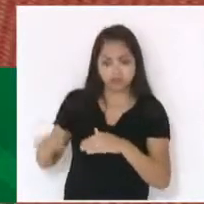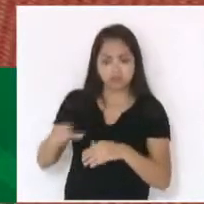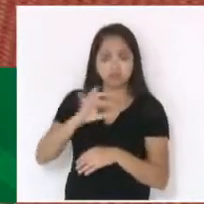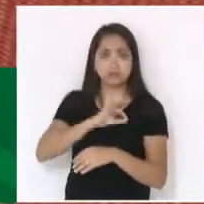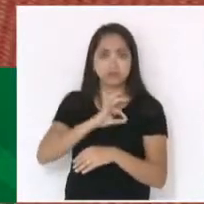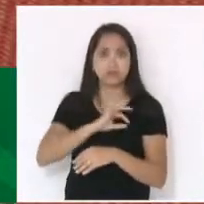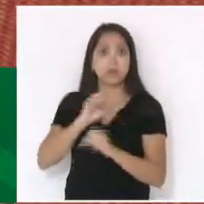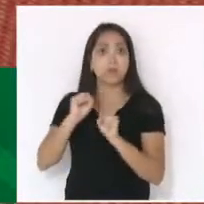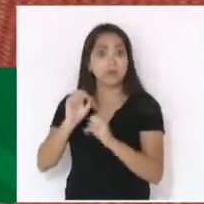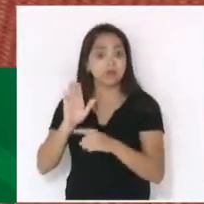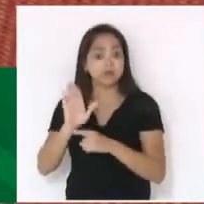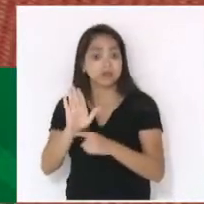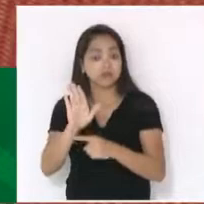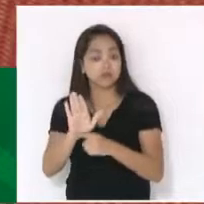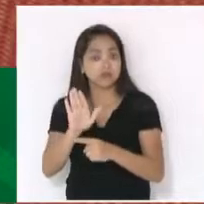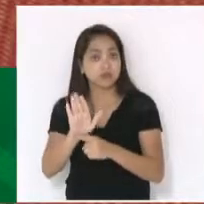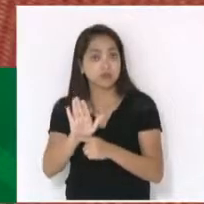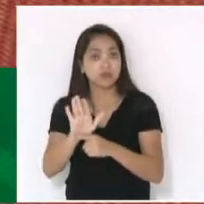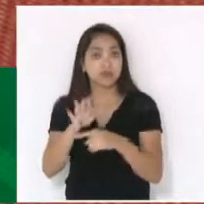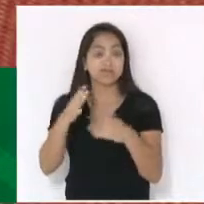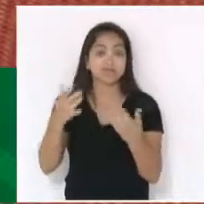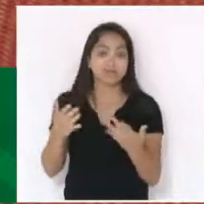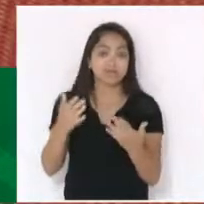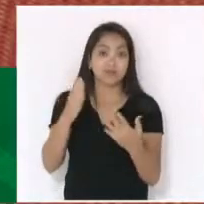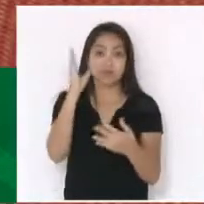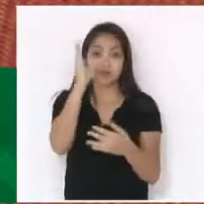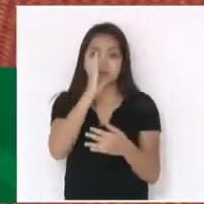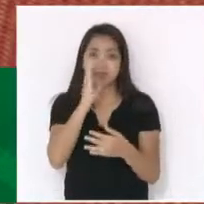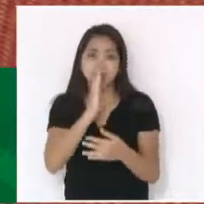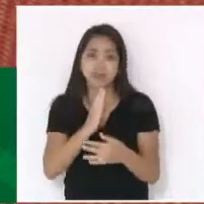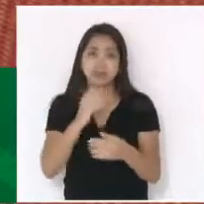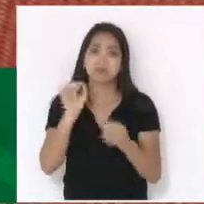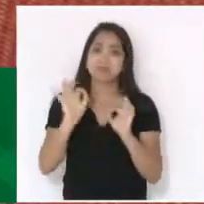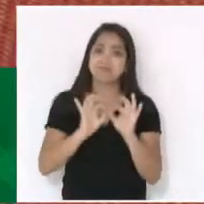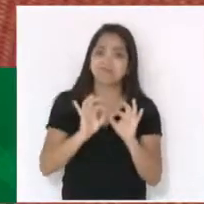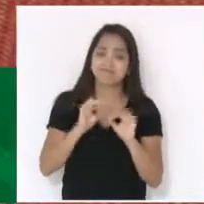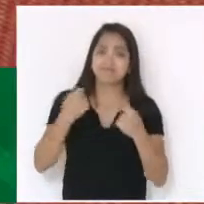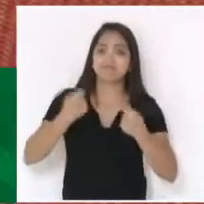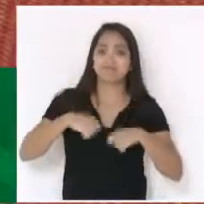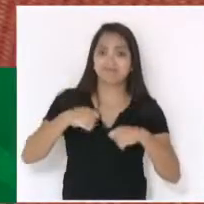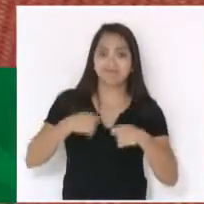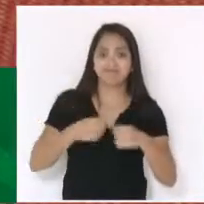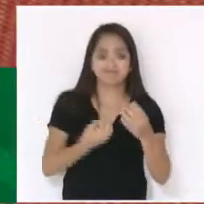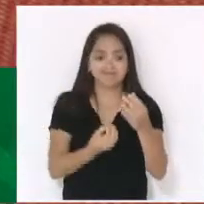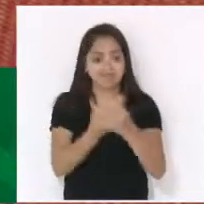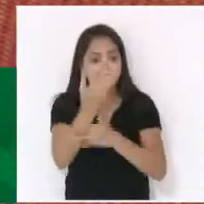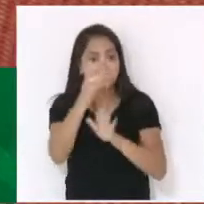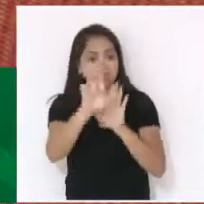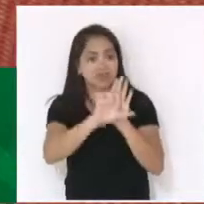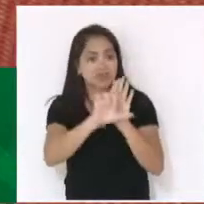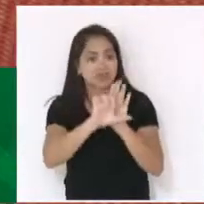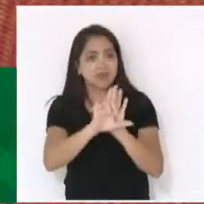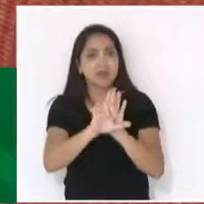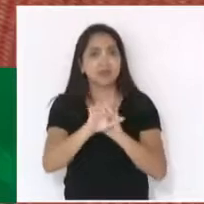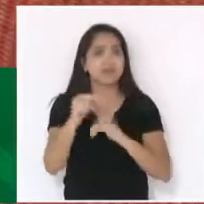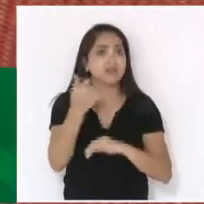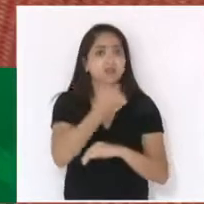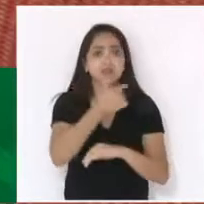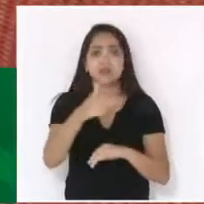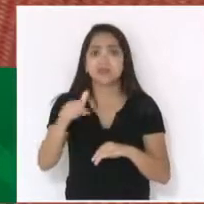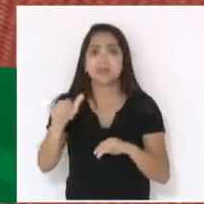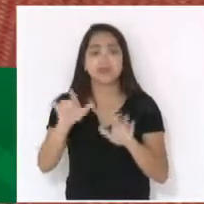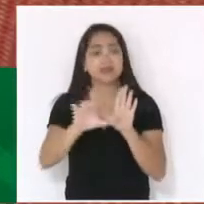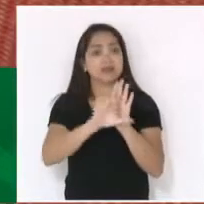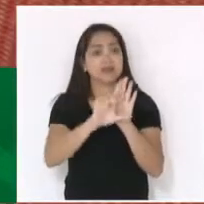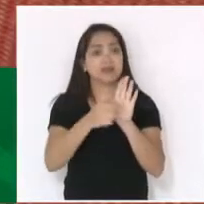então eu acho e precisa fazer lei só não temos lei nesse bloco desse país para